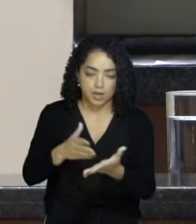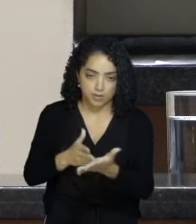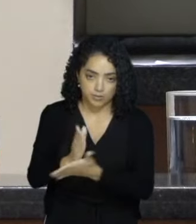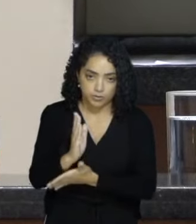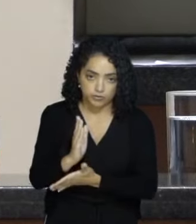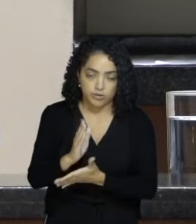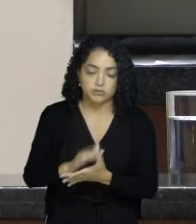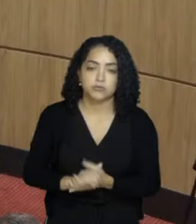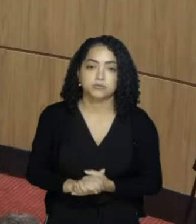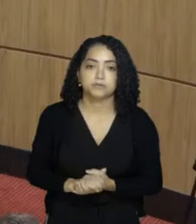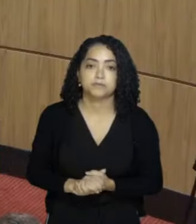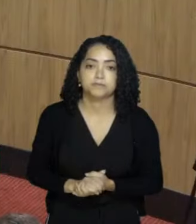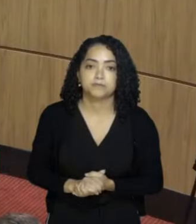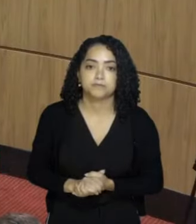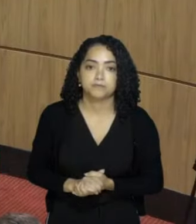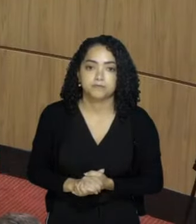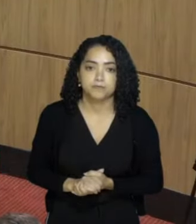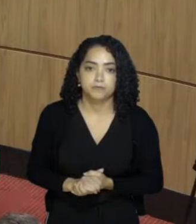por unanimidade.